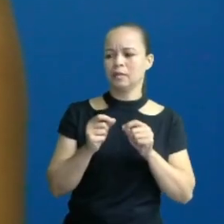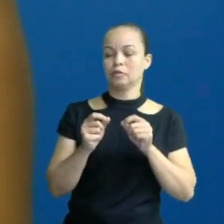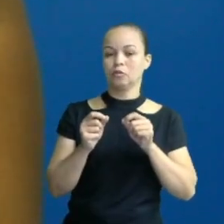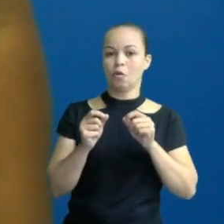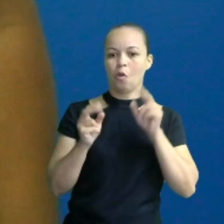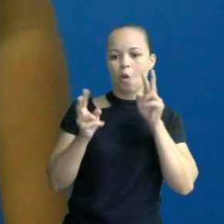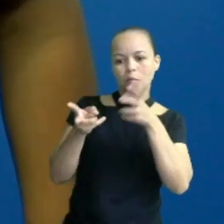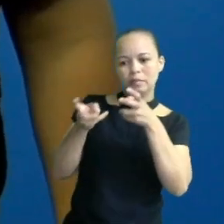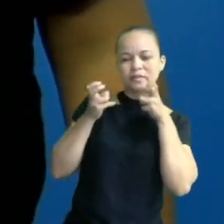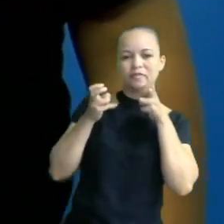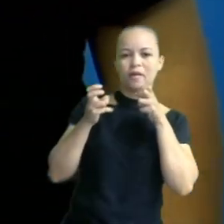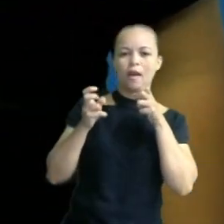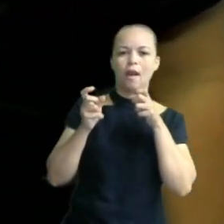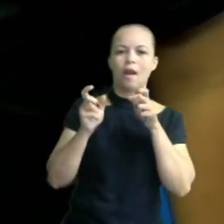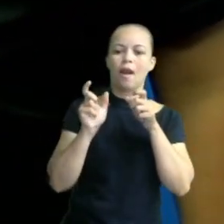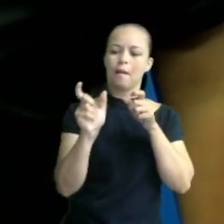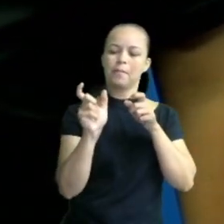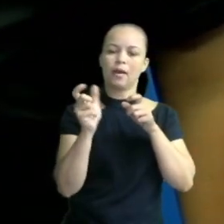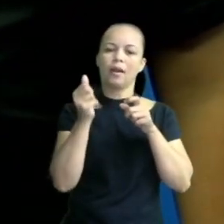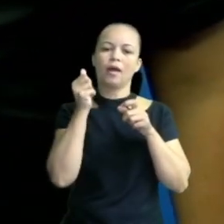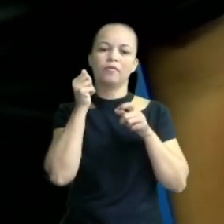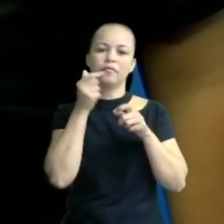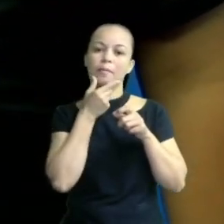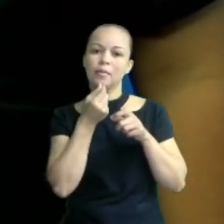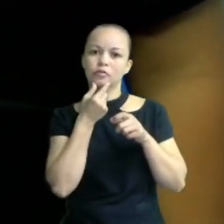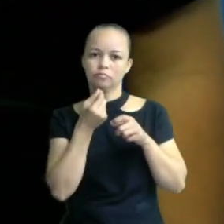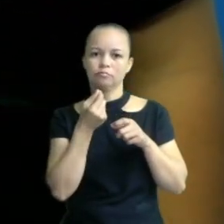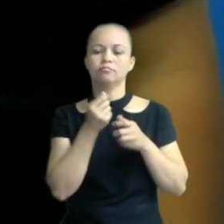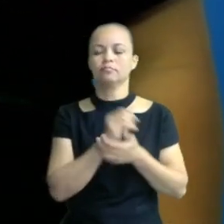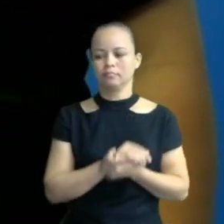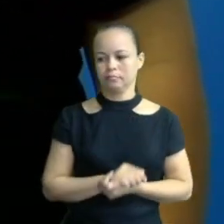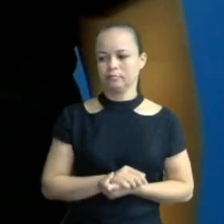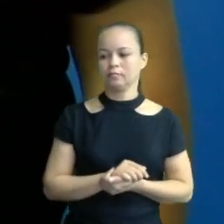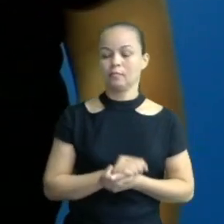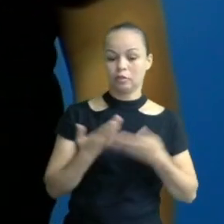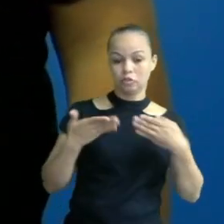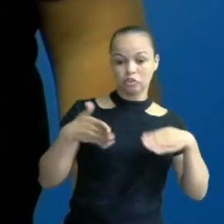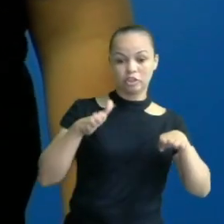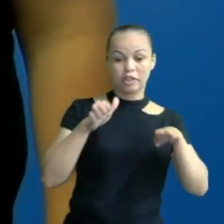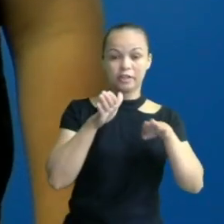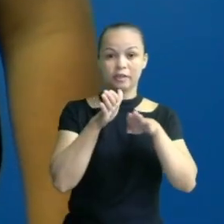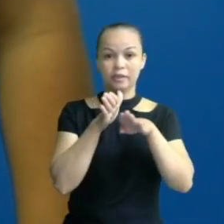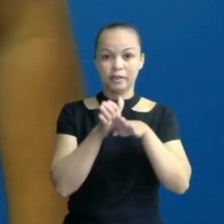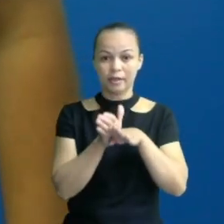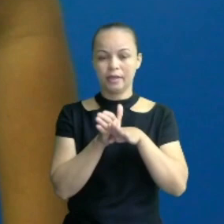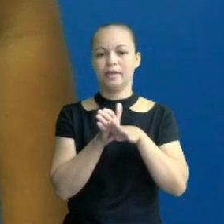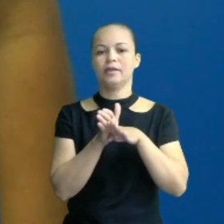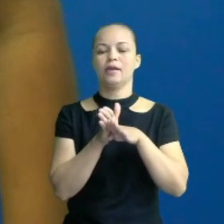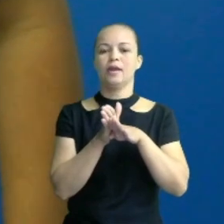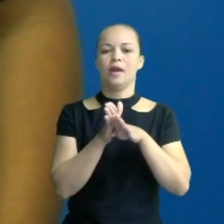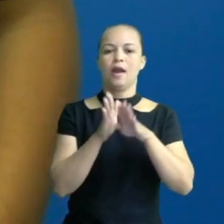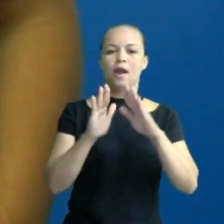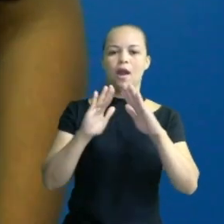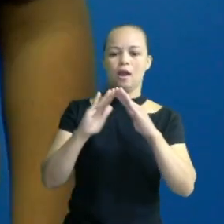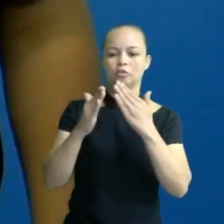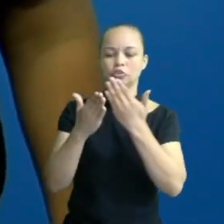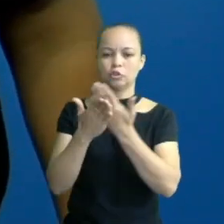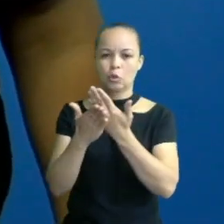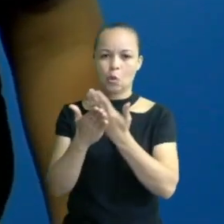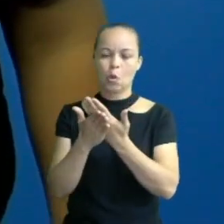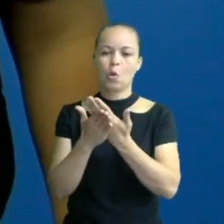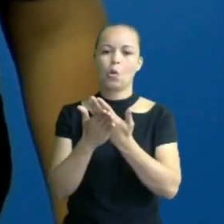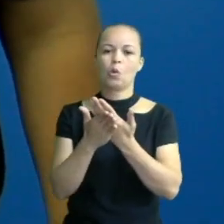masculina. Pessoal, eu cheguei ao colégio de Marcelo. Ou